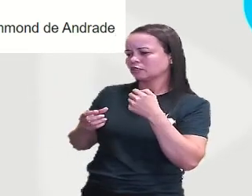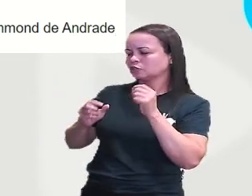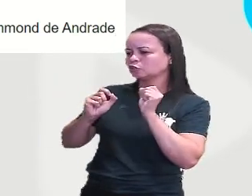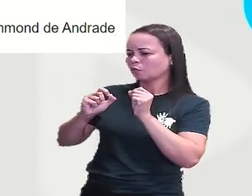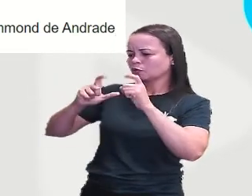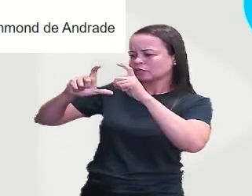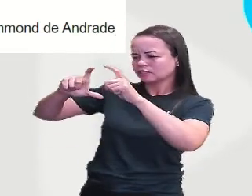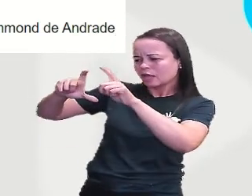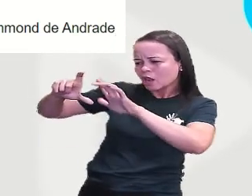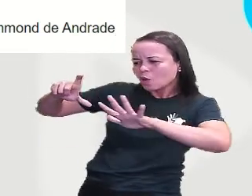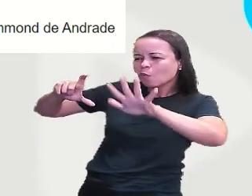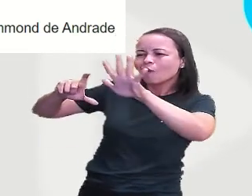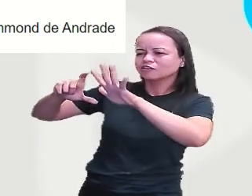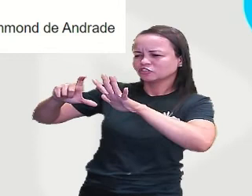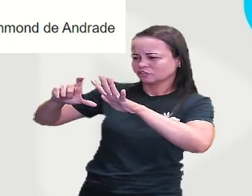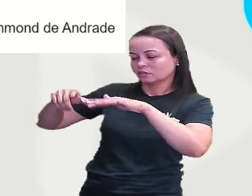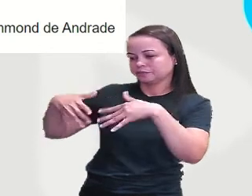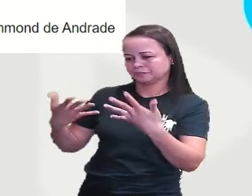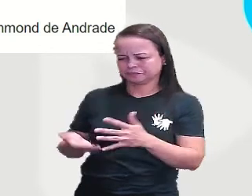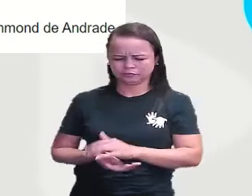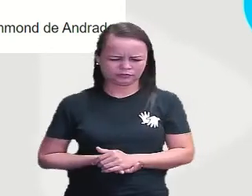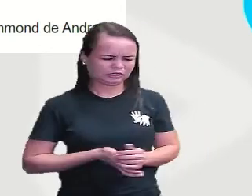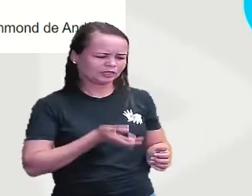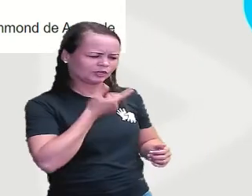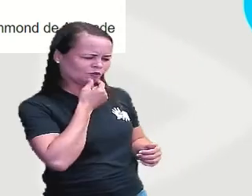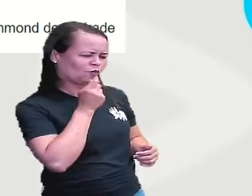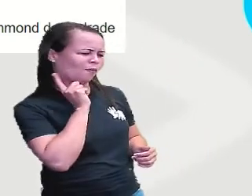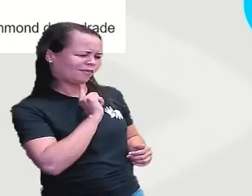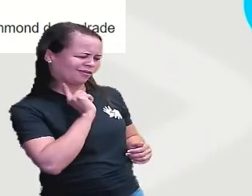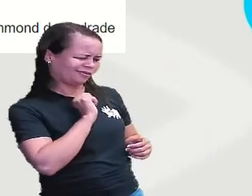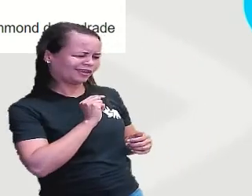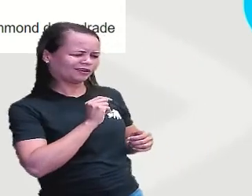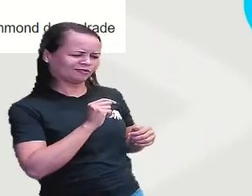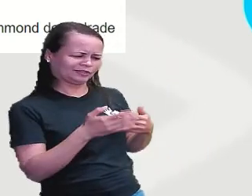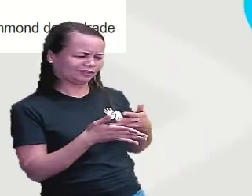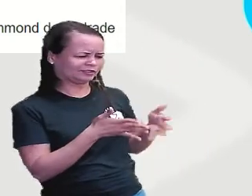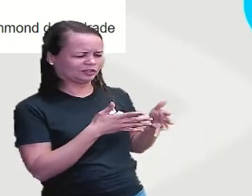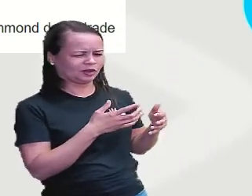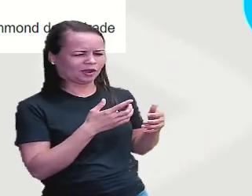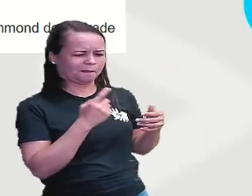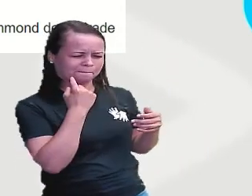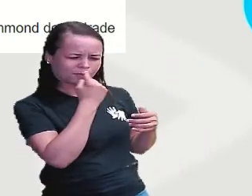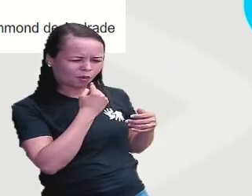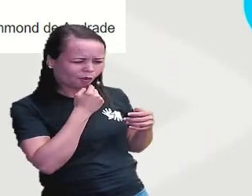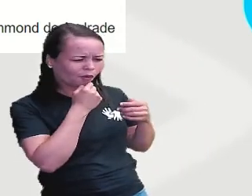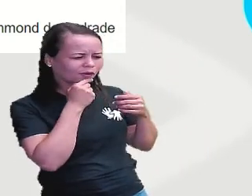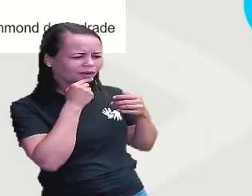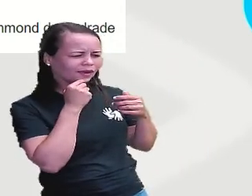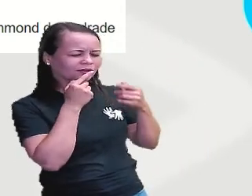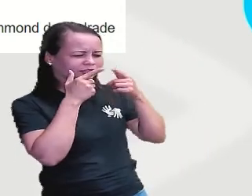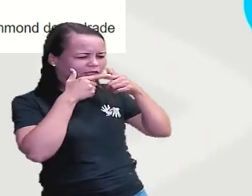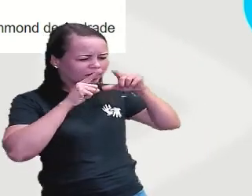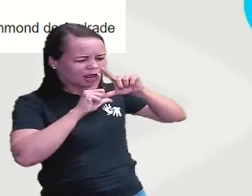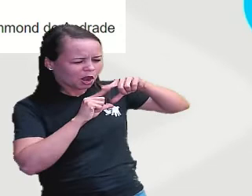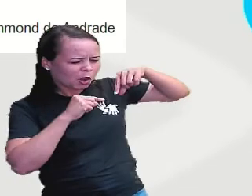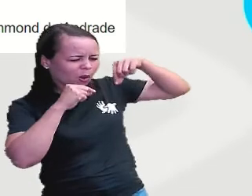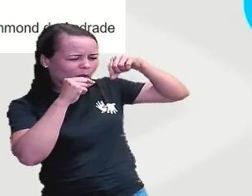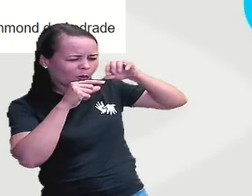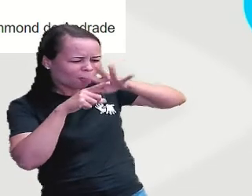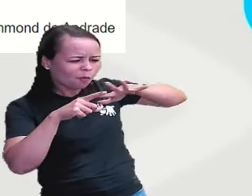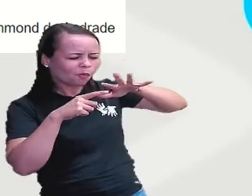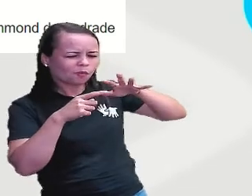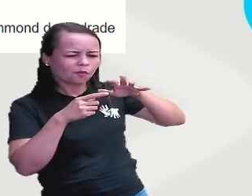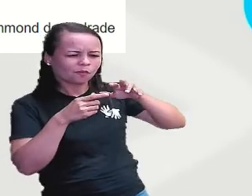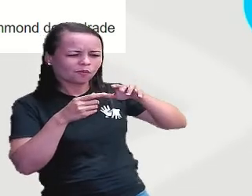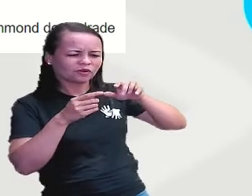uai. Aí a moça disse que mineiro tem cada uma, onde é que se viu boca de lua cheia? Até parece boca cheia de lua,